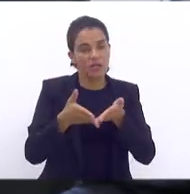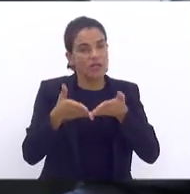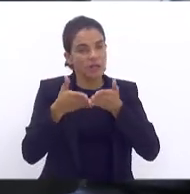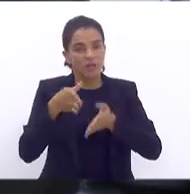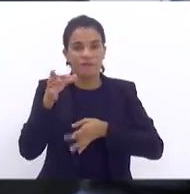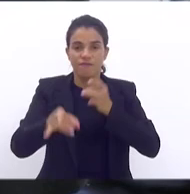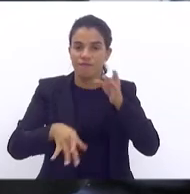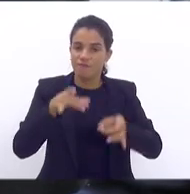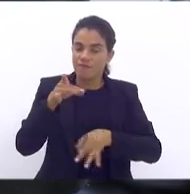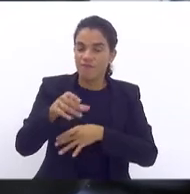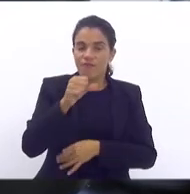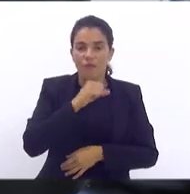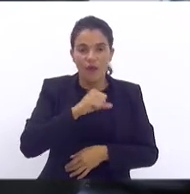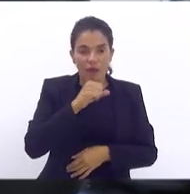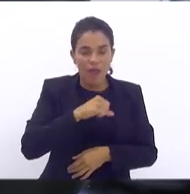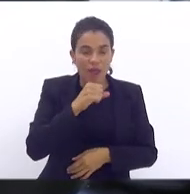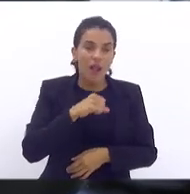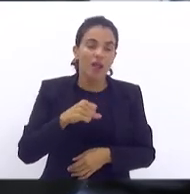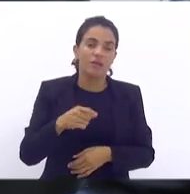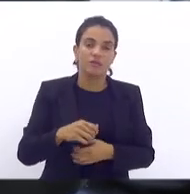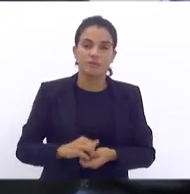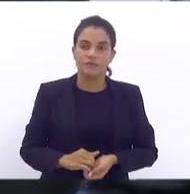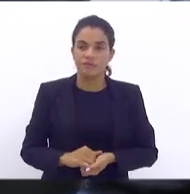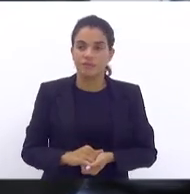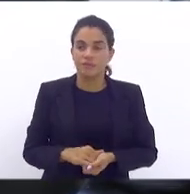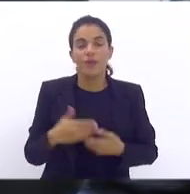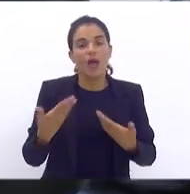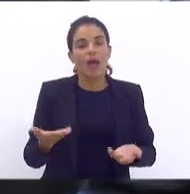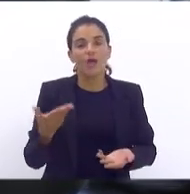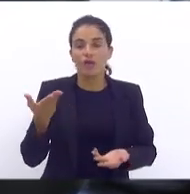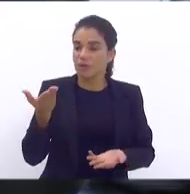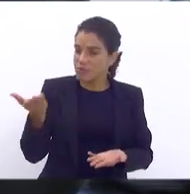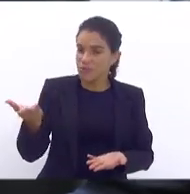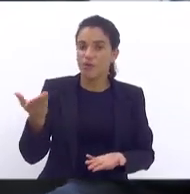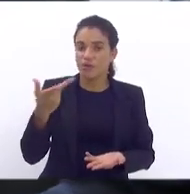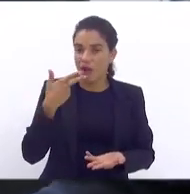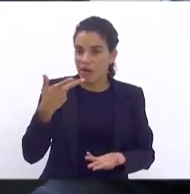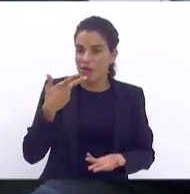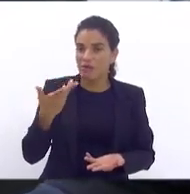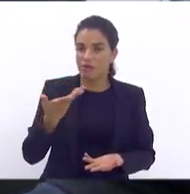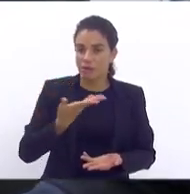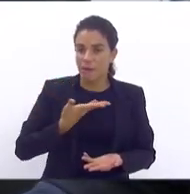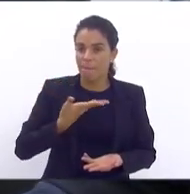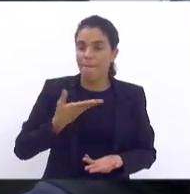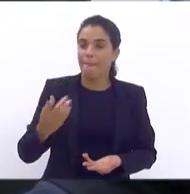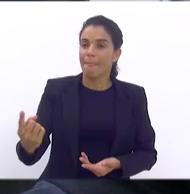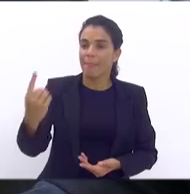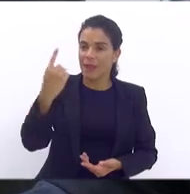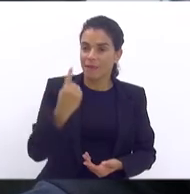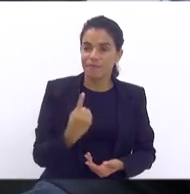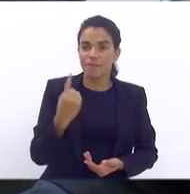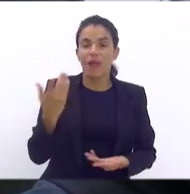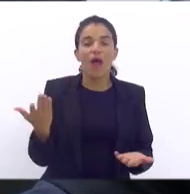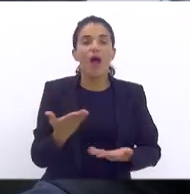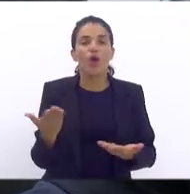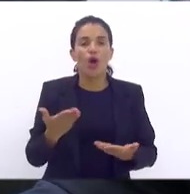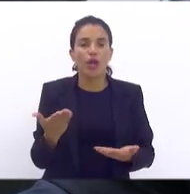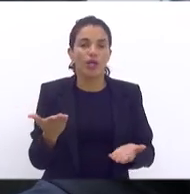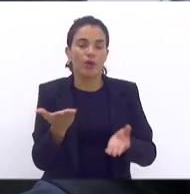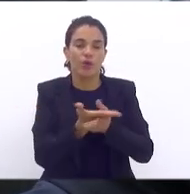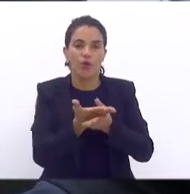estão lá afundeadas, largadas e abandonadas. Aí o senhor vem aqui, com todo respeito, o amigo vem aqui e diz, não, agora que está voltando.